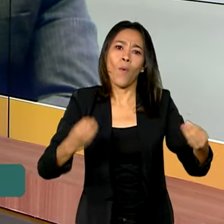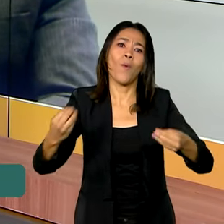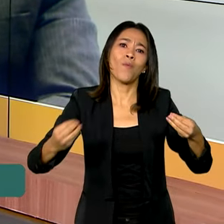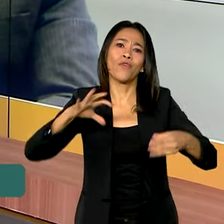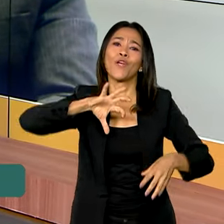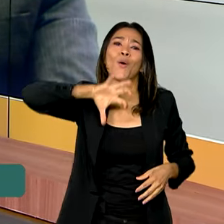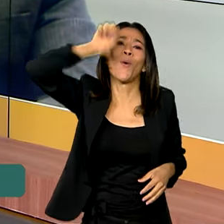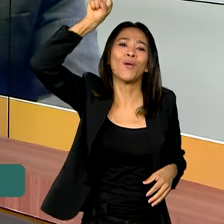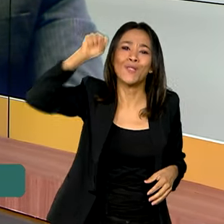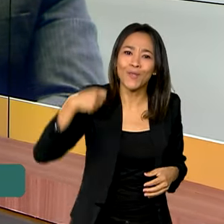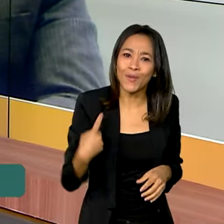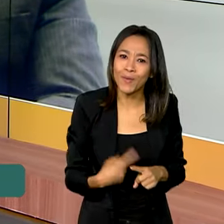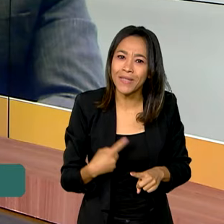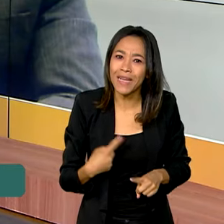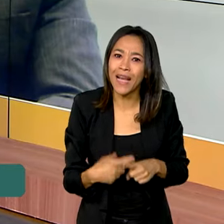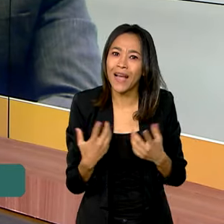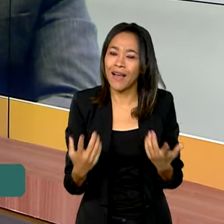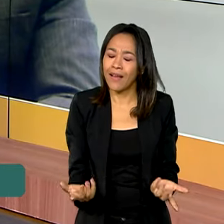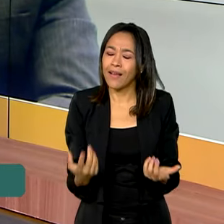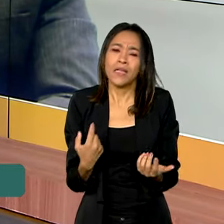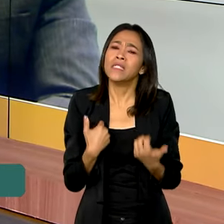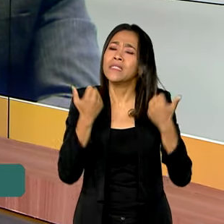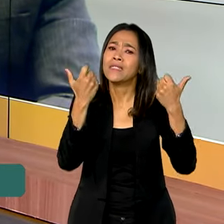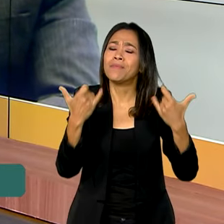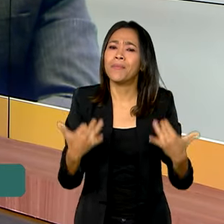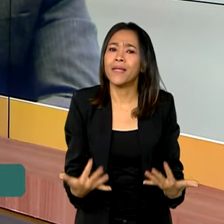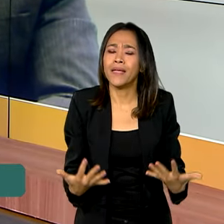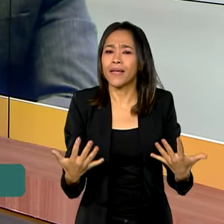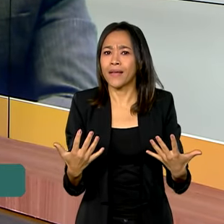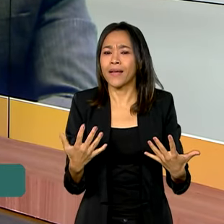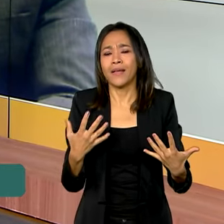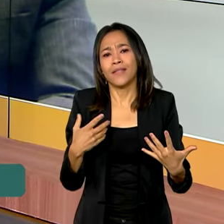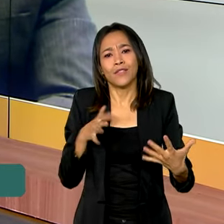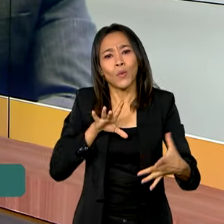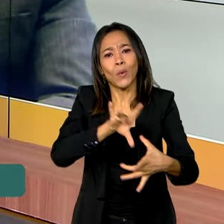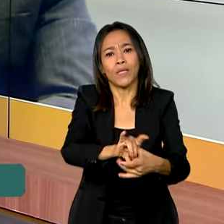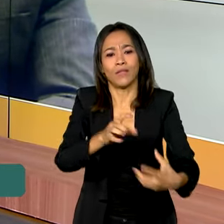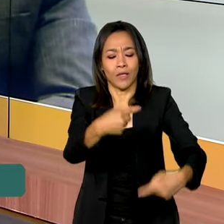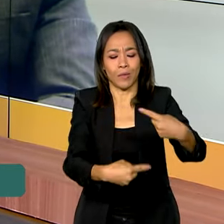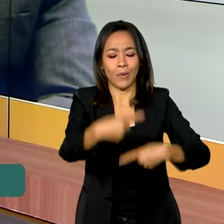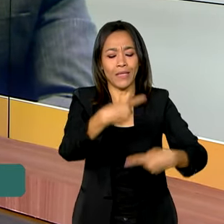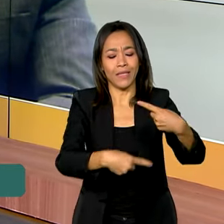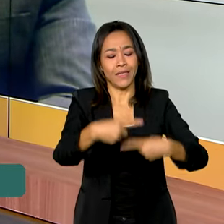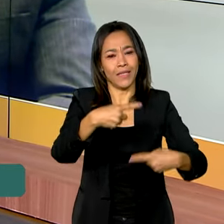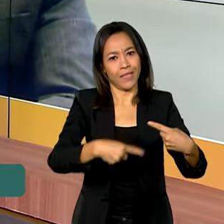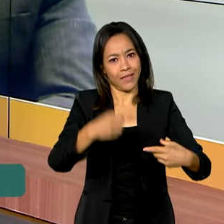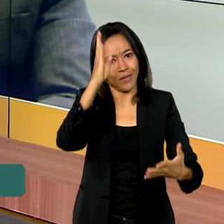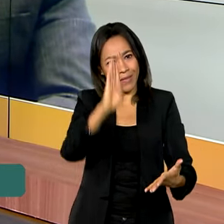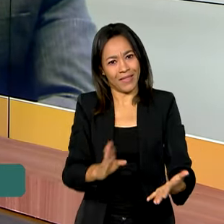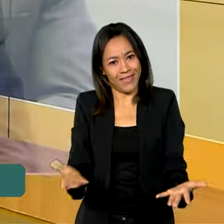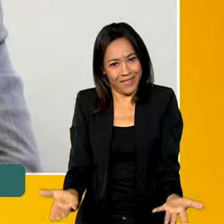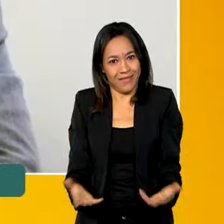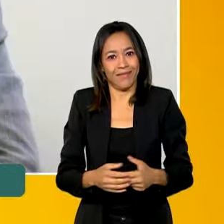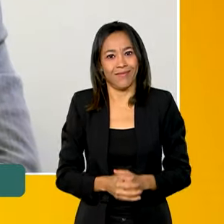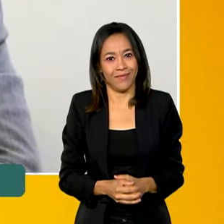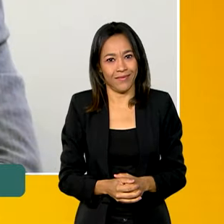secretário e o que que ela diz sobre justamente as políticas públicas brasileiras que estão direcionadas nesse